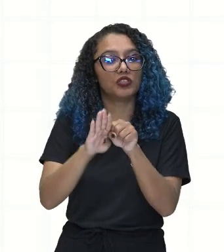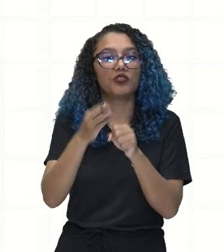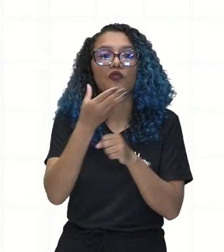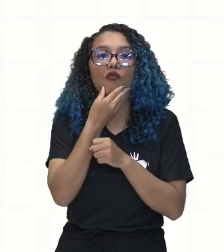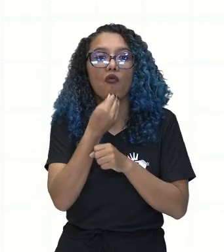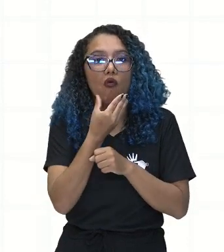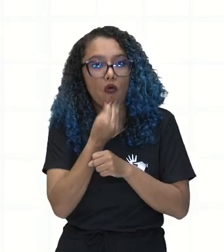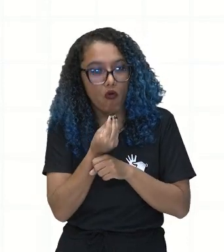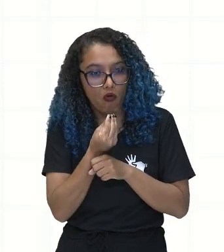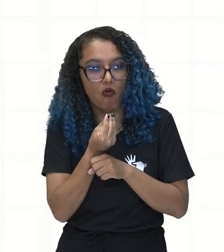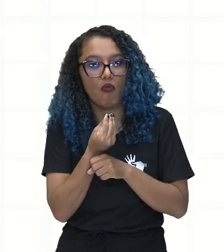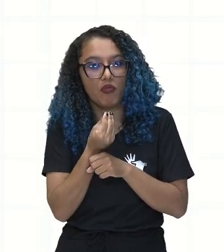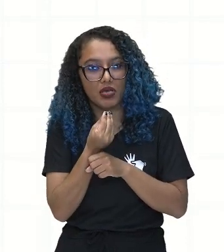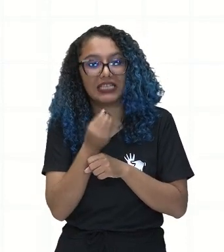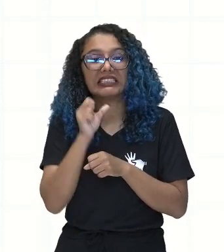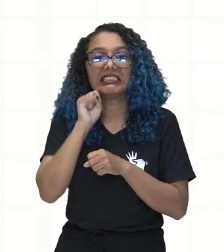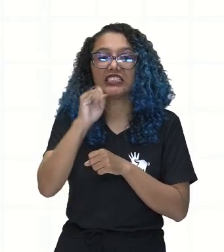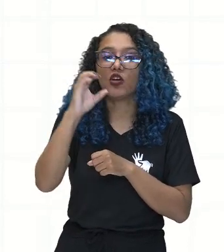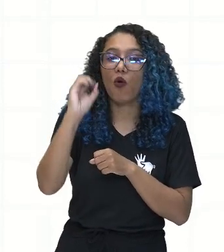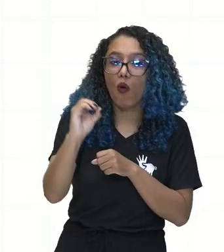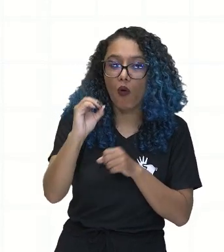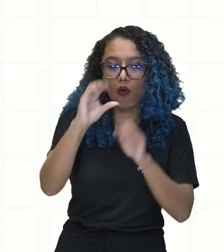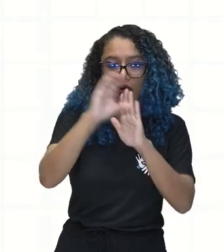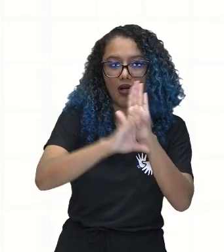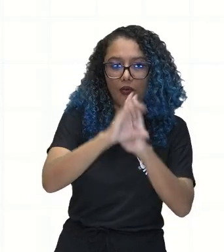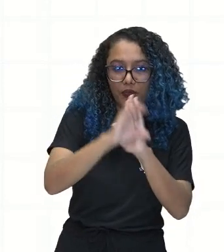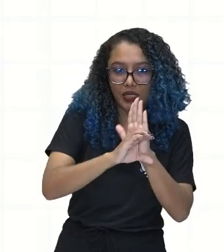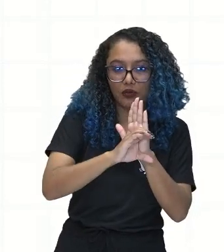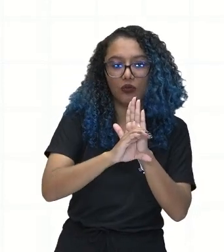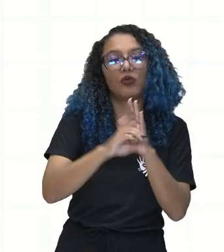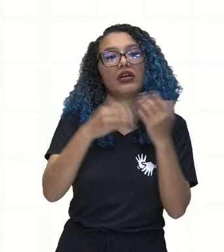Então, se é o capítulo, meio.